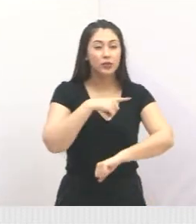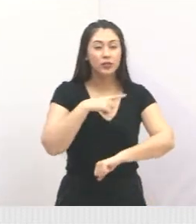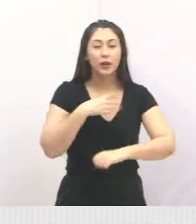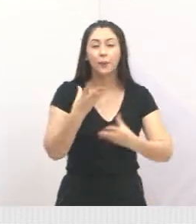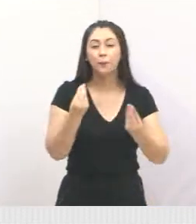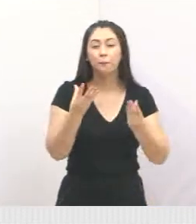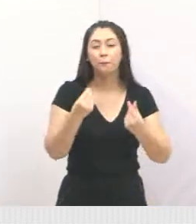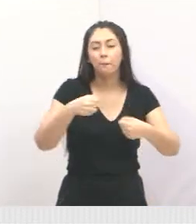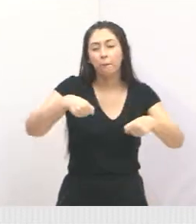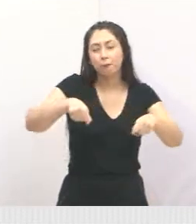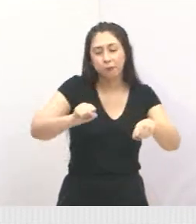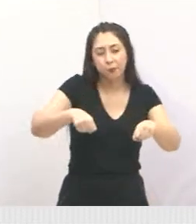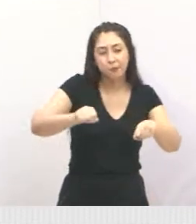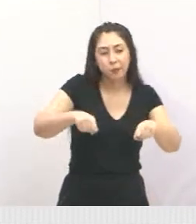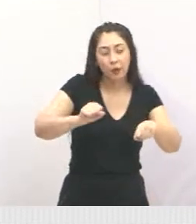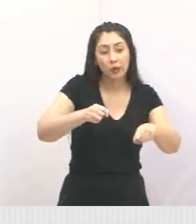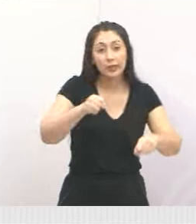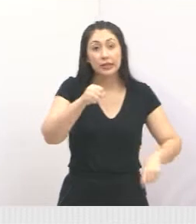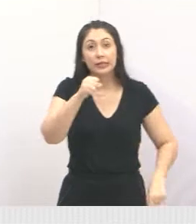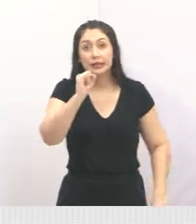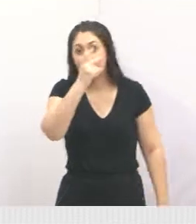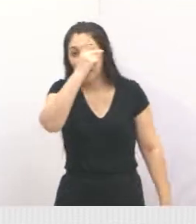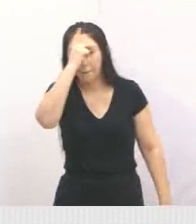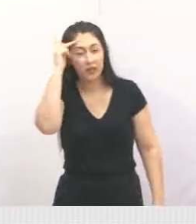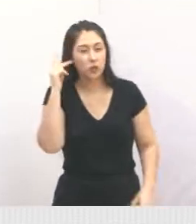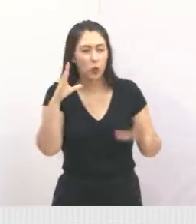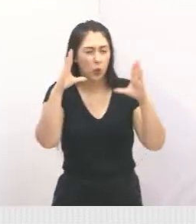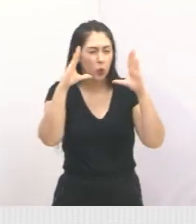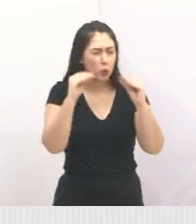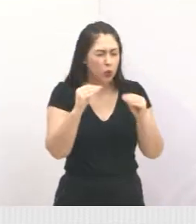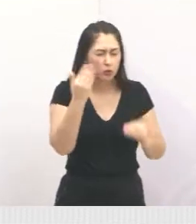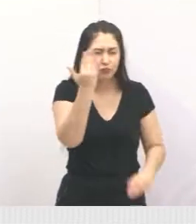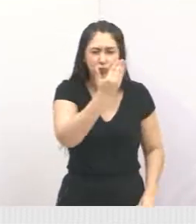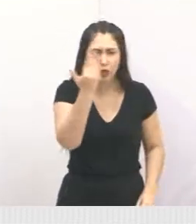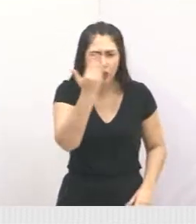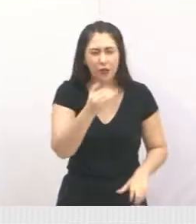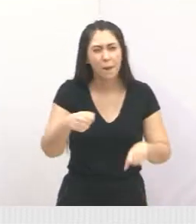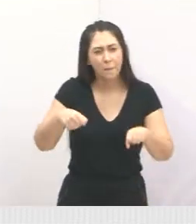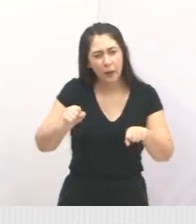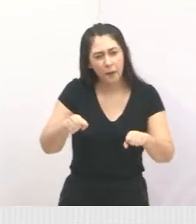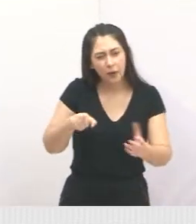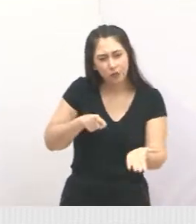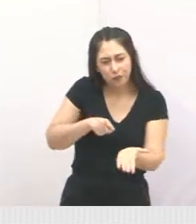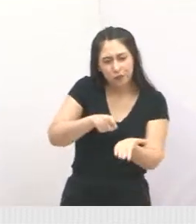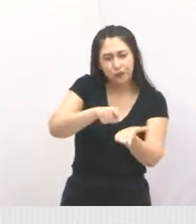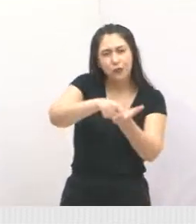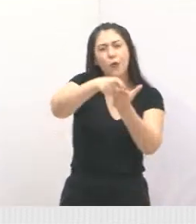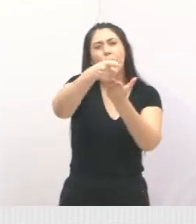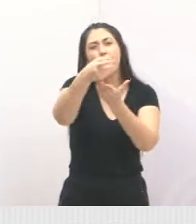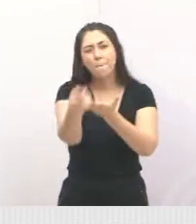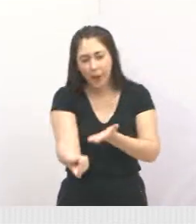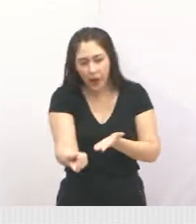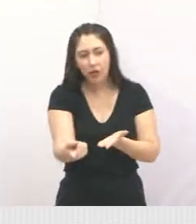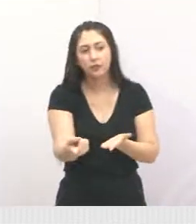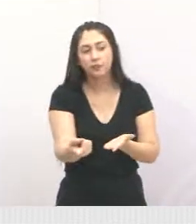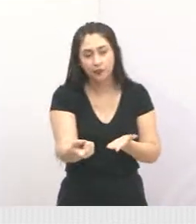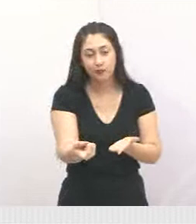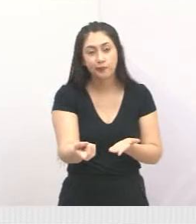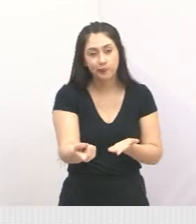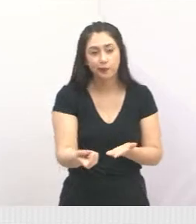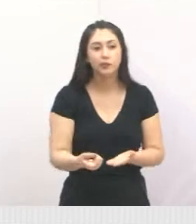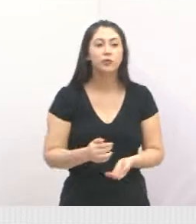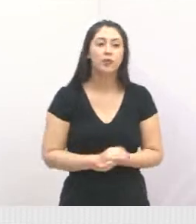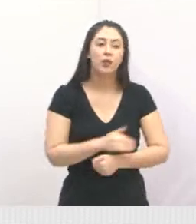muita moto. Se um rapaz à noite não vê esse buraco, com certeza ele vai cair, o tombo vai ser grande. É